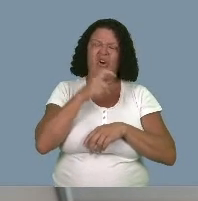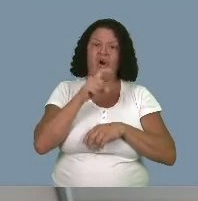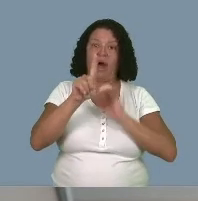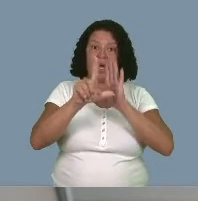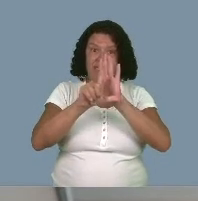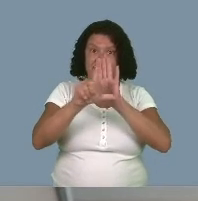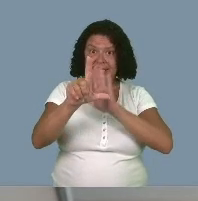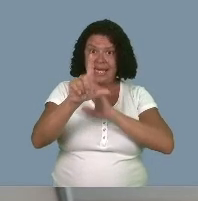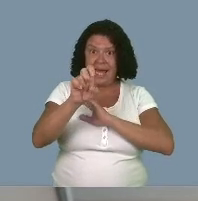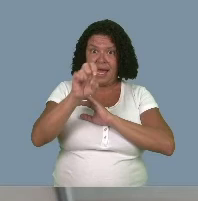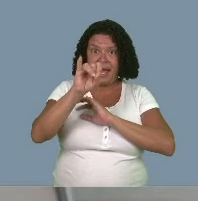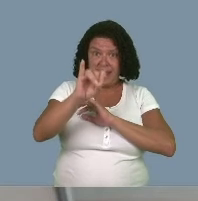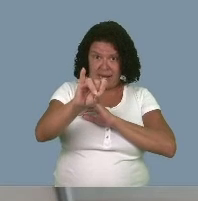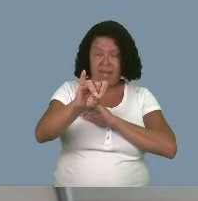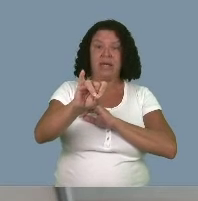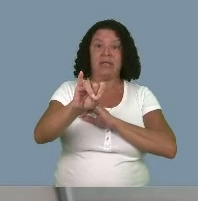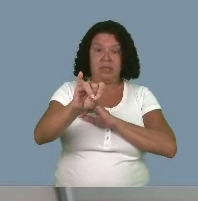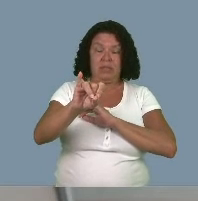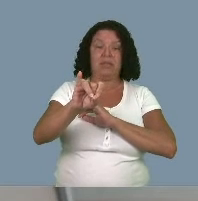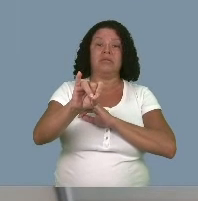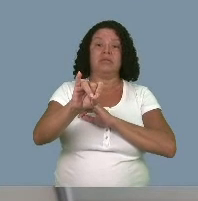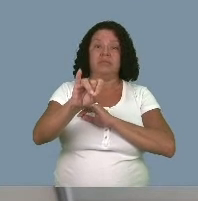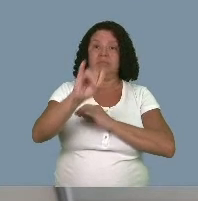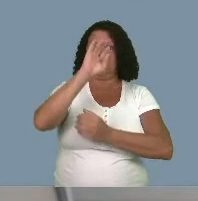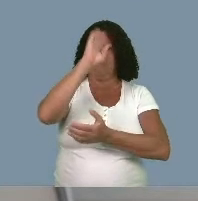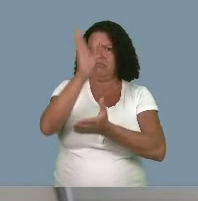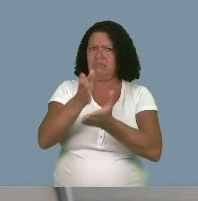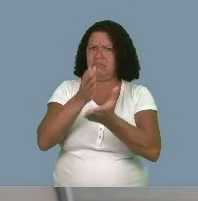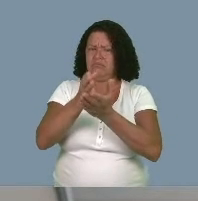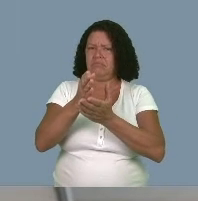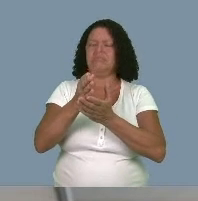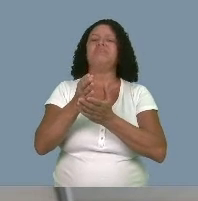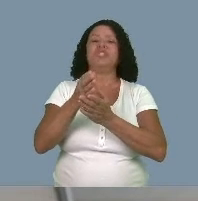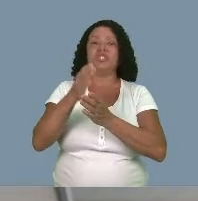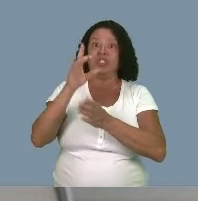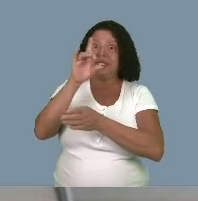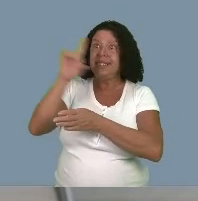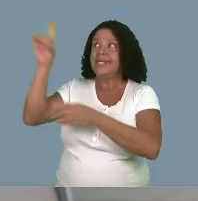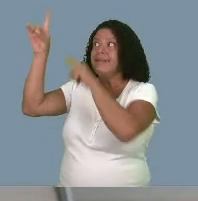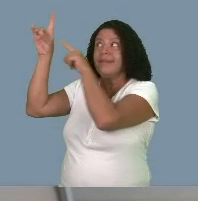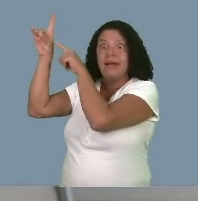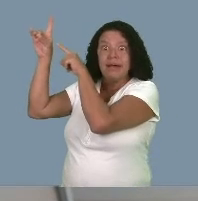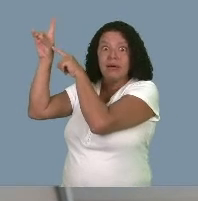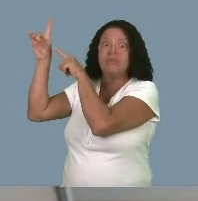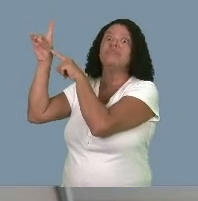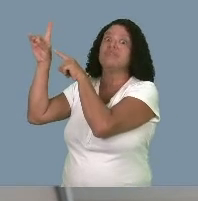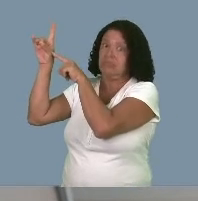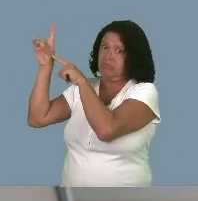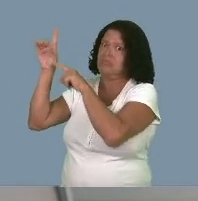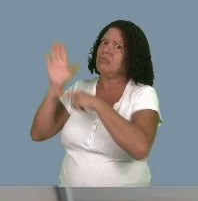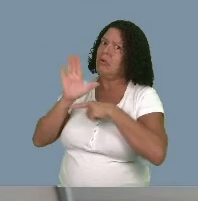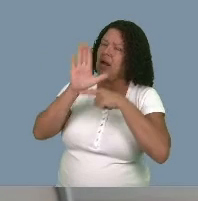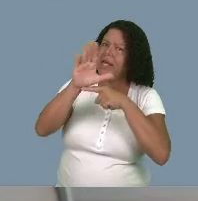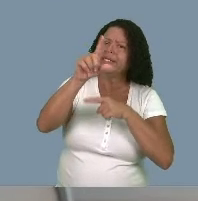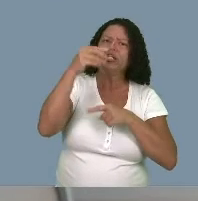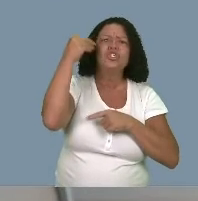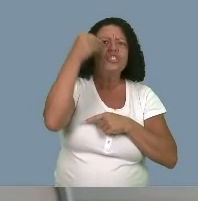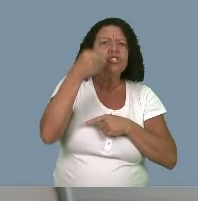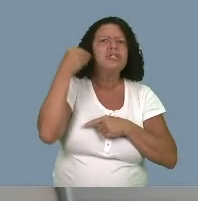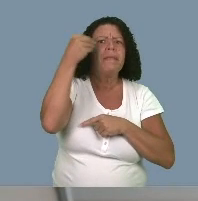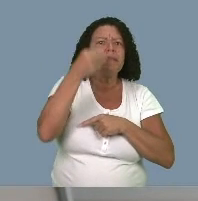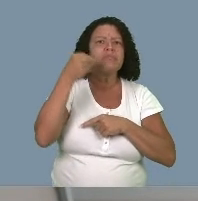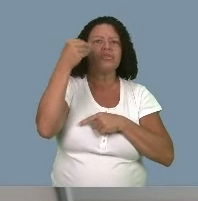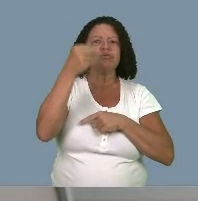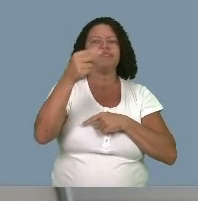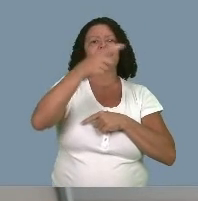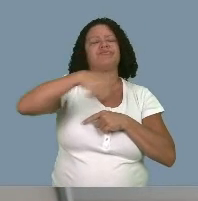leis que a engendraram e a comandam sob a orientação de Deus, após experimentarem muitas guerras